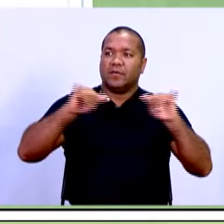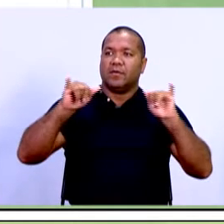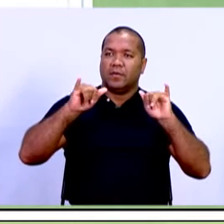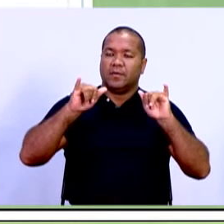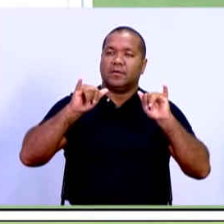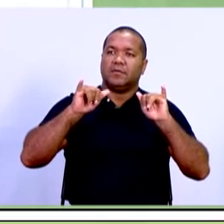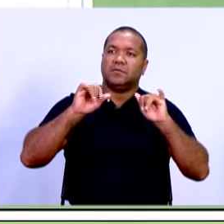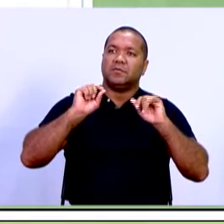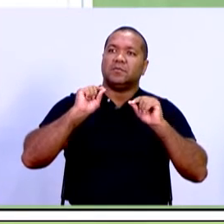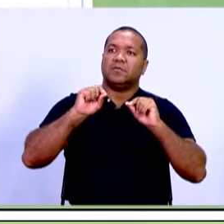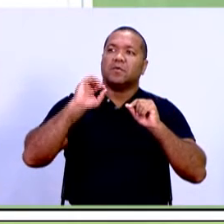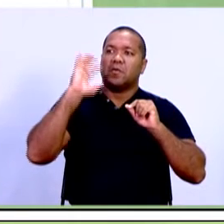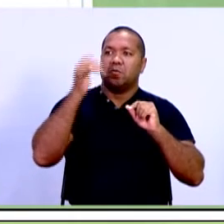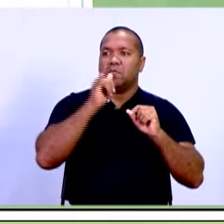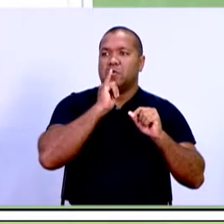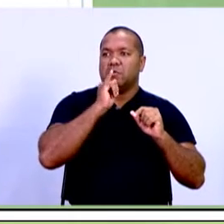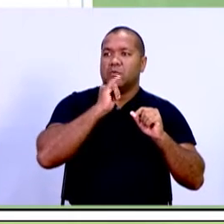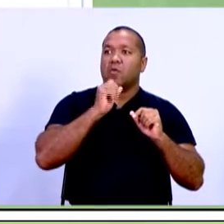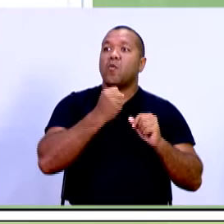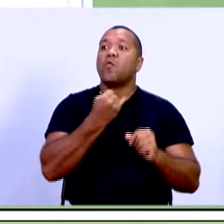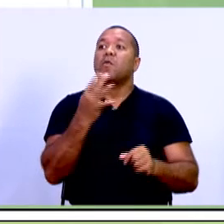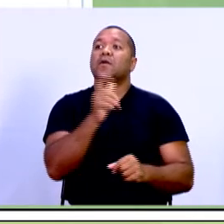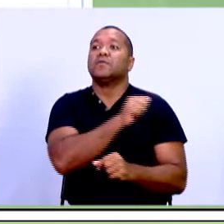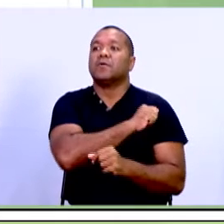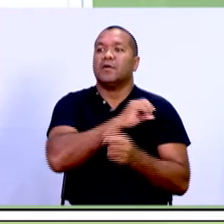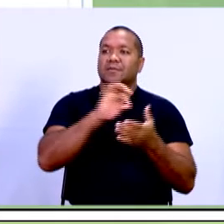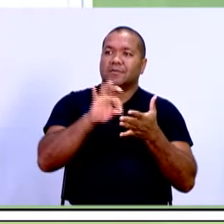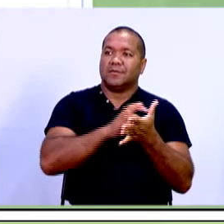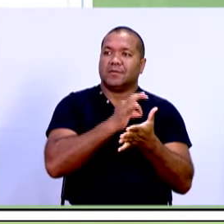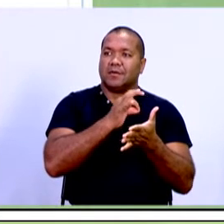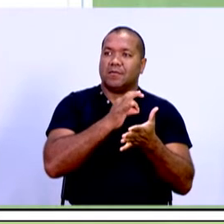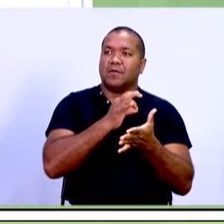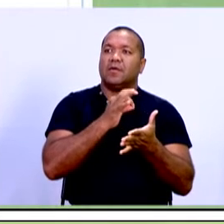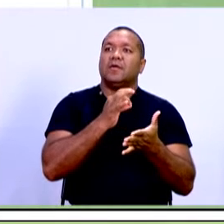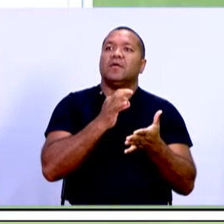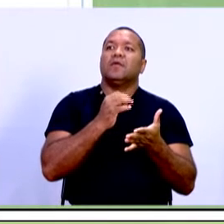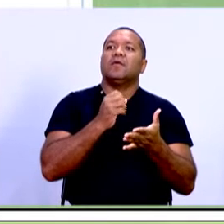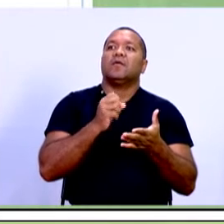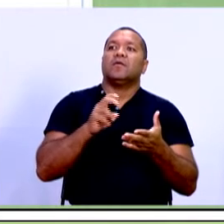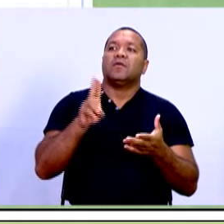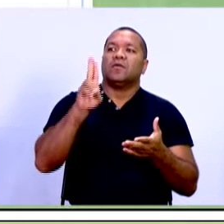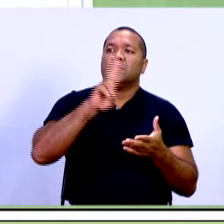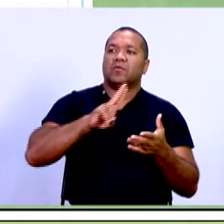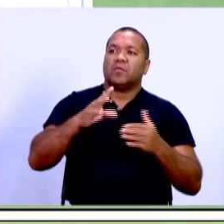exemplo, de matrículas, indicadores que são da rede federal e